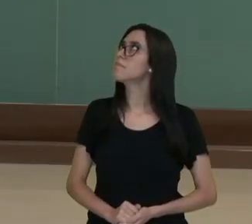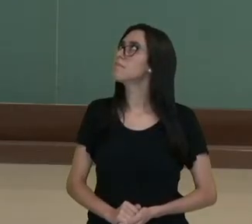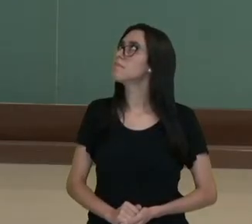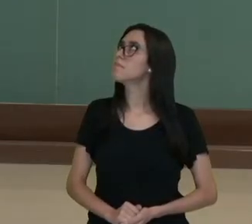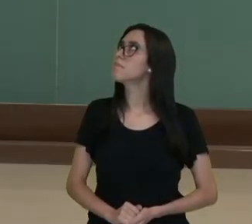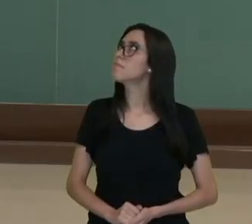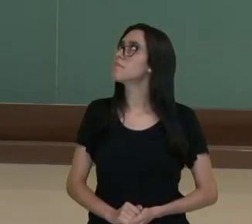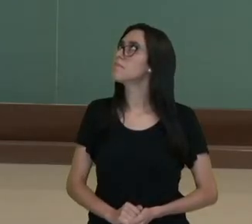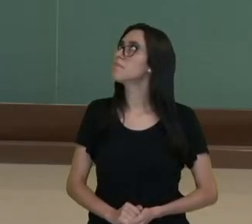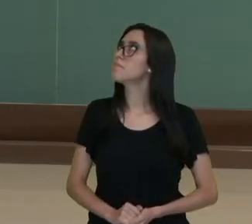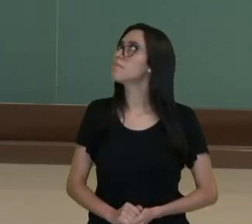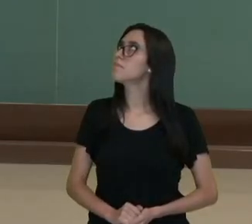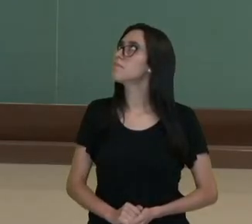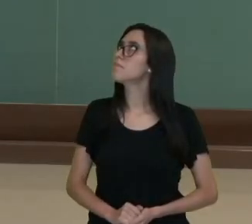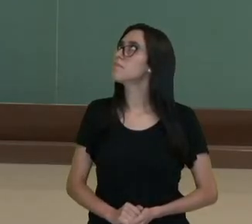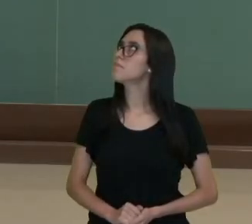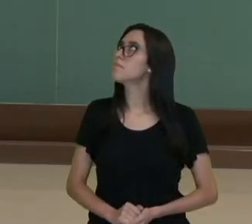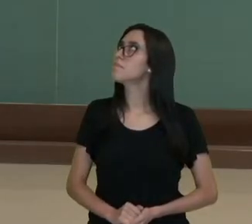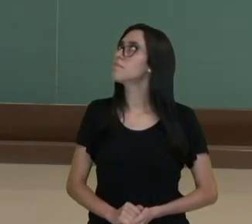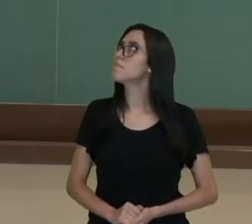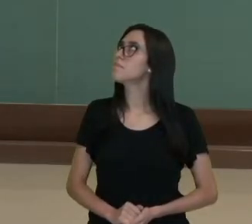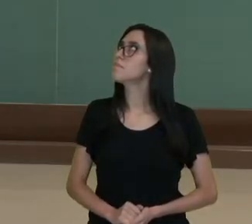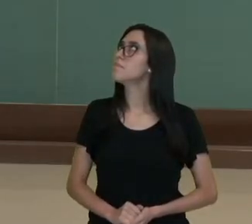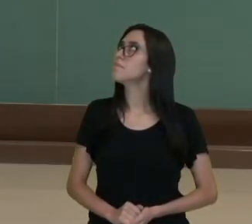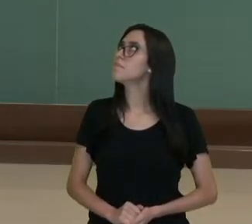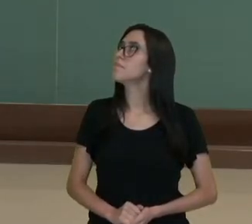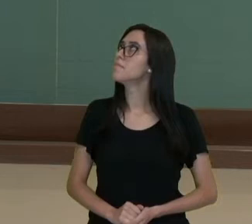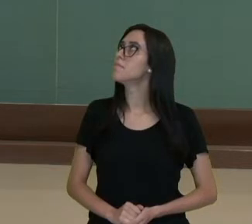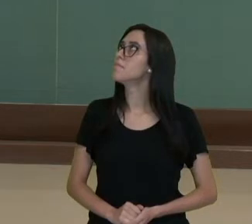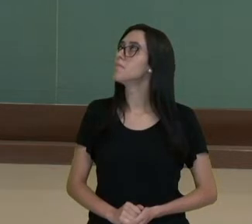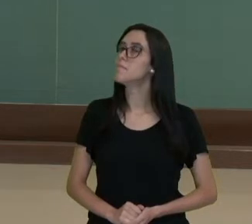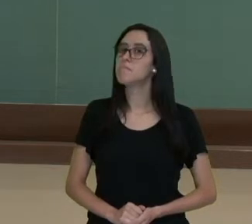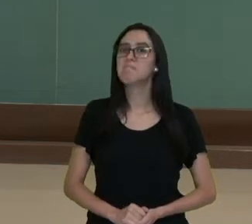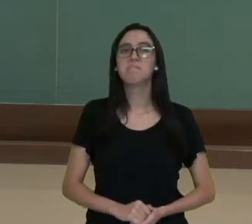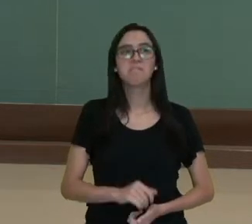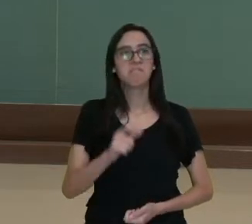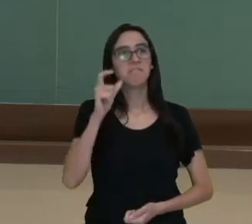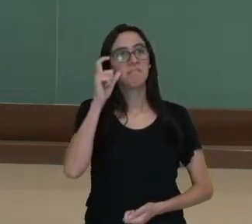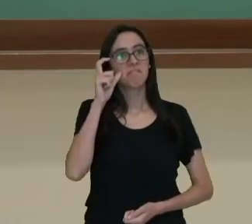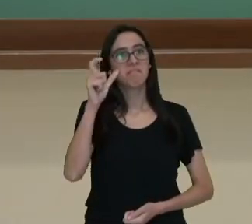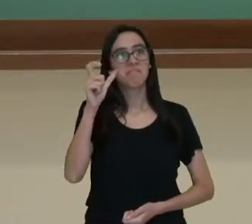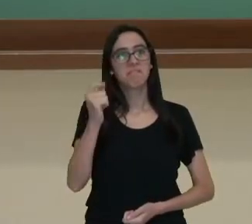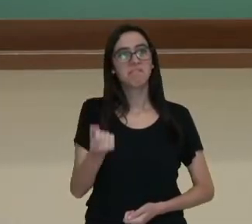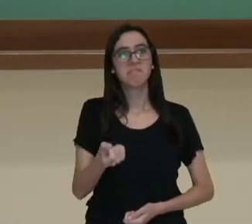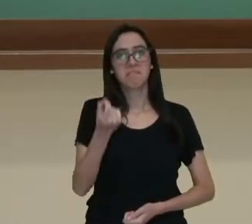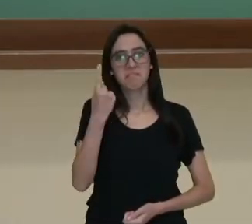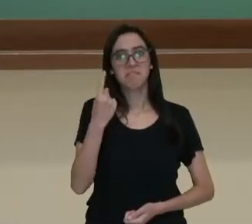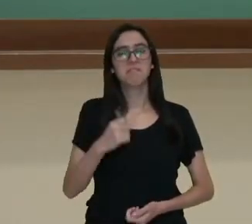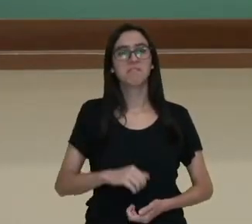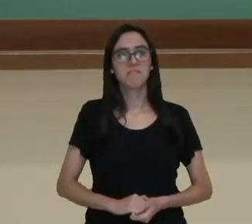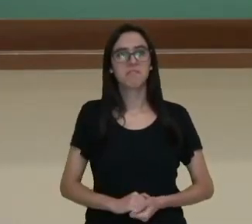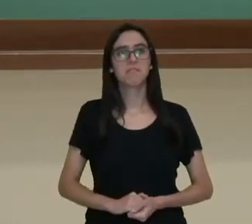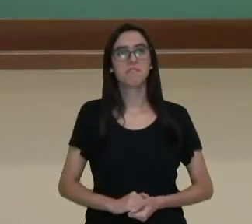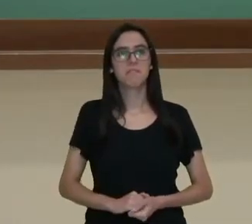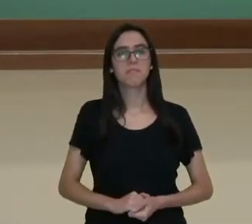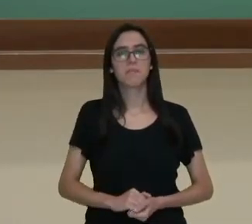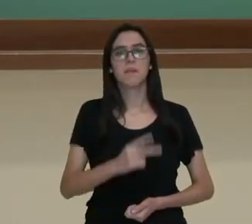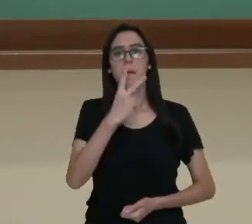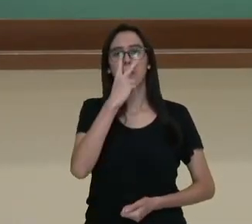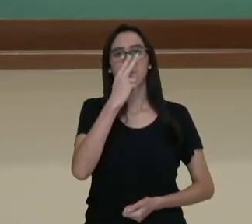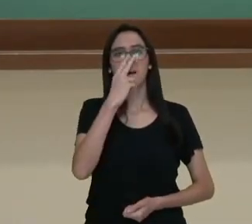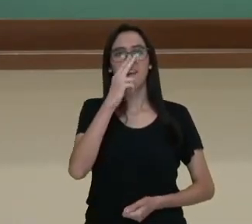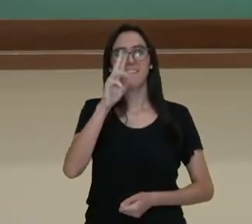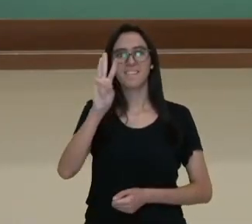V vino, V doble. Olha que interessante, como se fosse justamente aí dois V's,